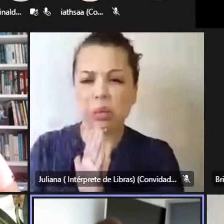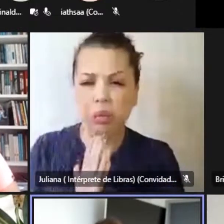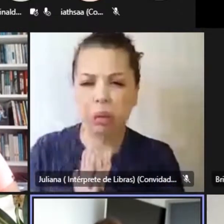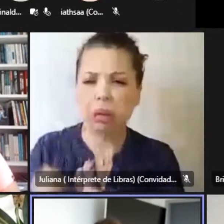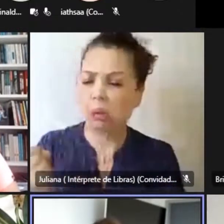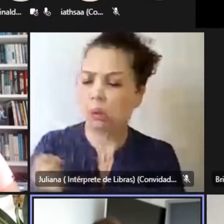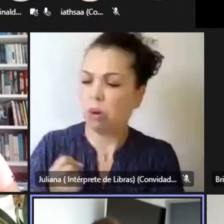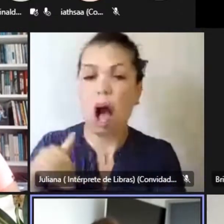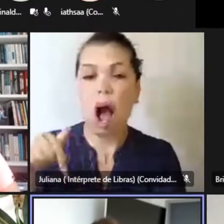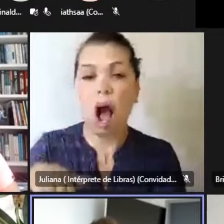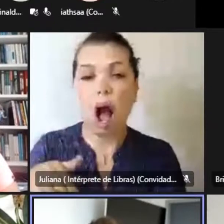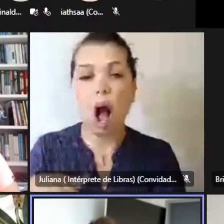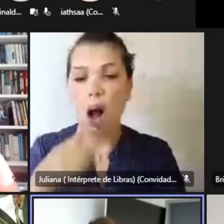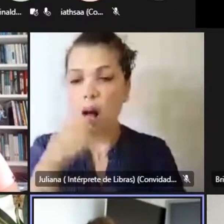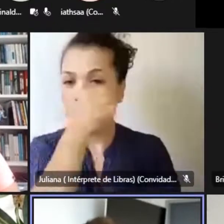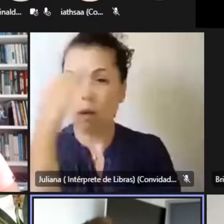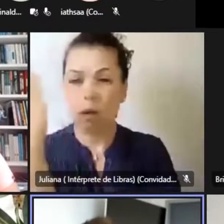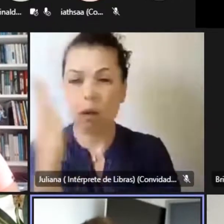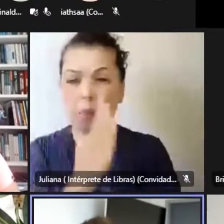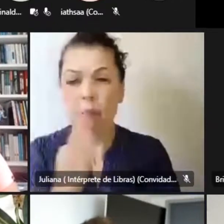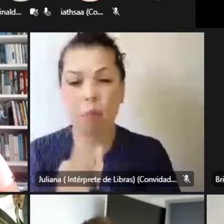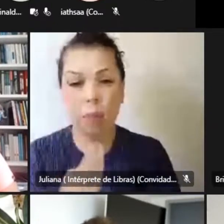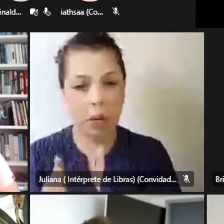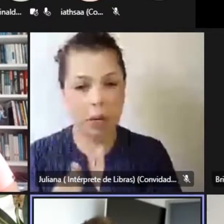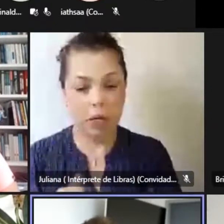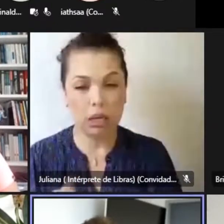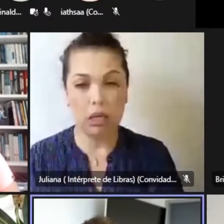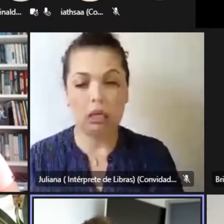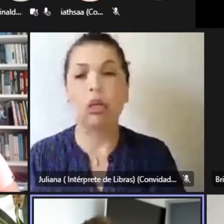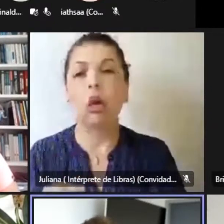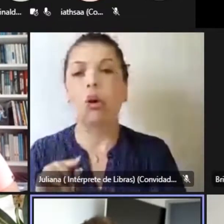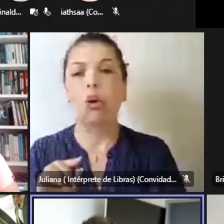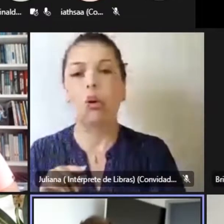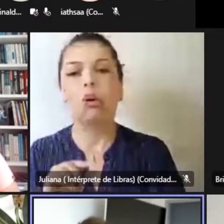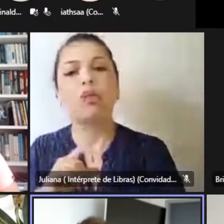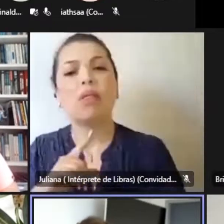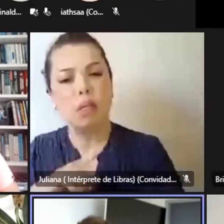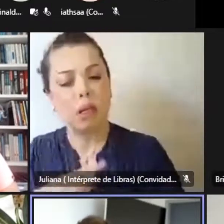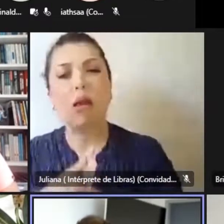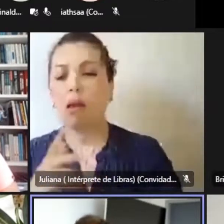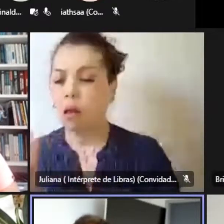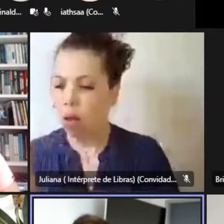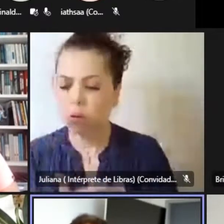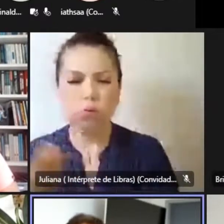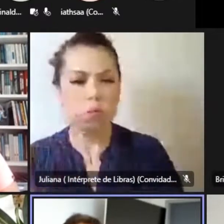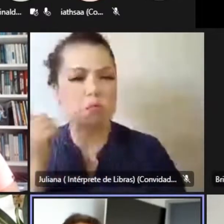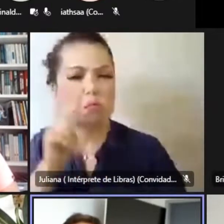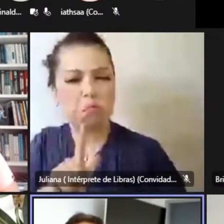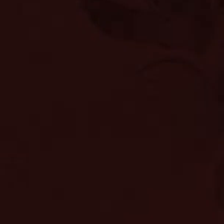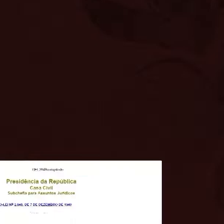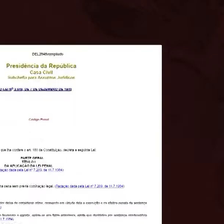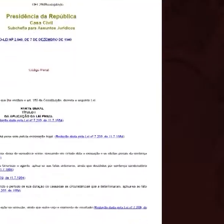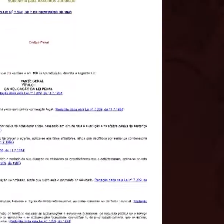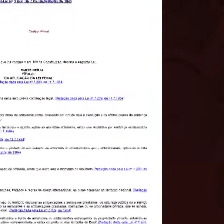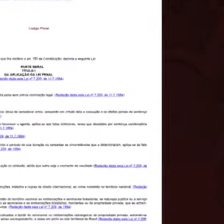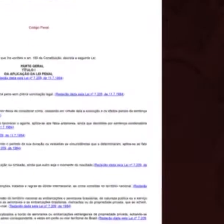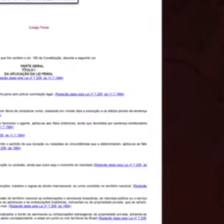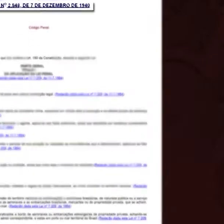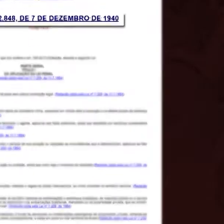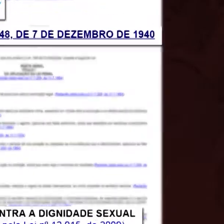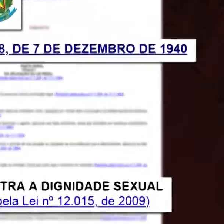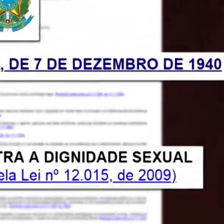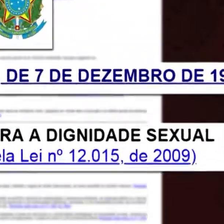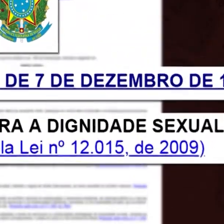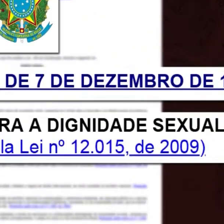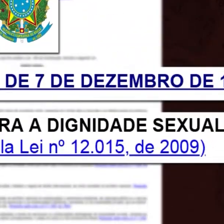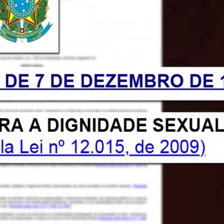no Brasil agora, especificamente, nós temos tido conquistas, né? O Código Penal